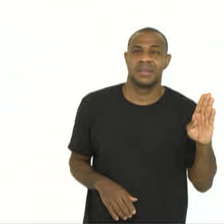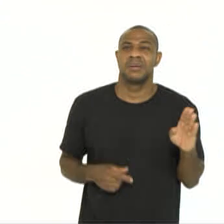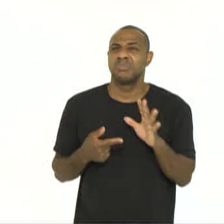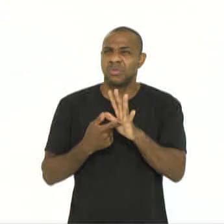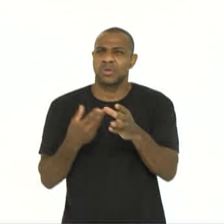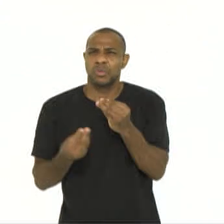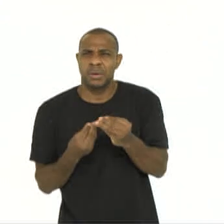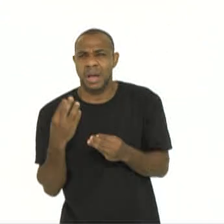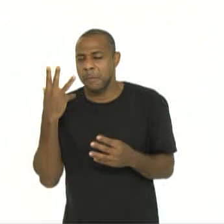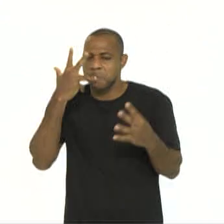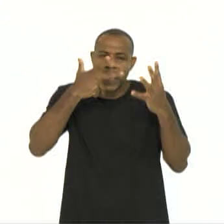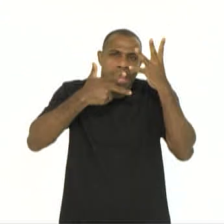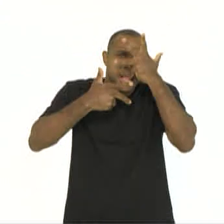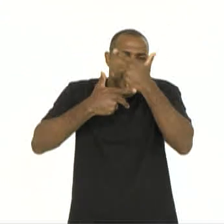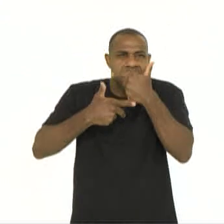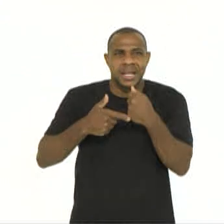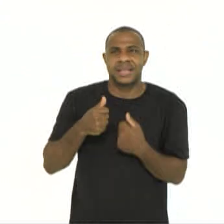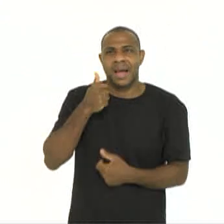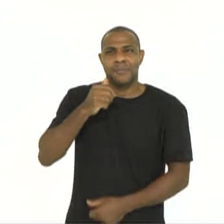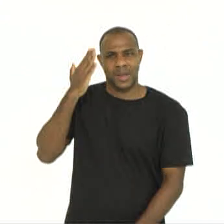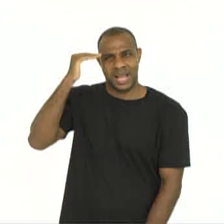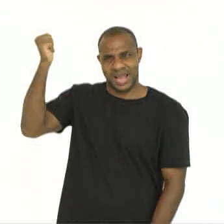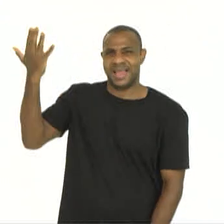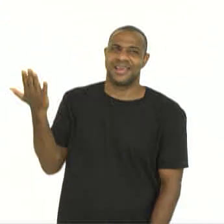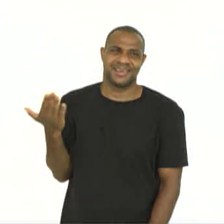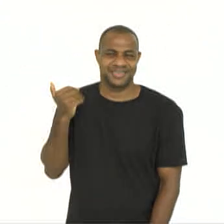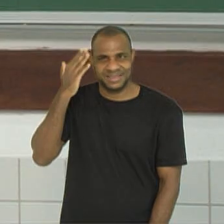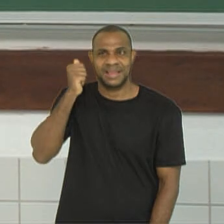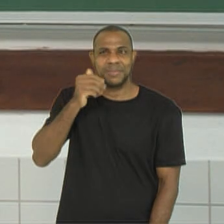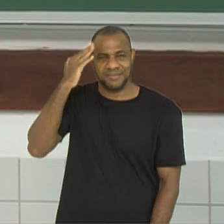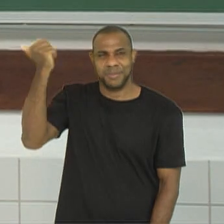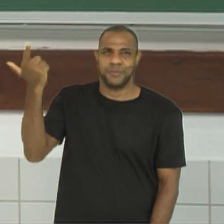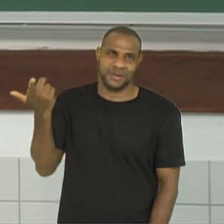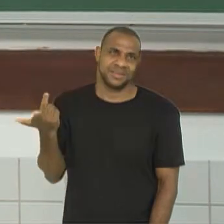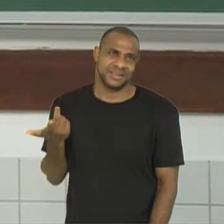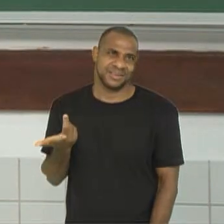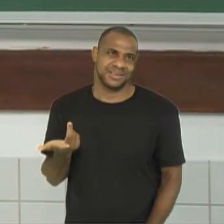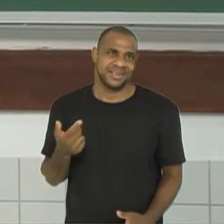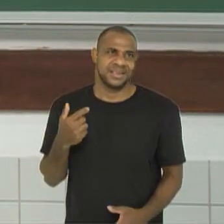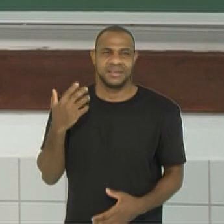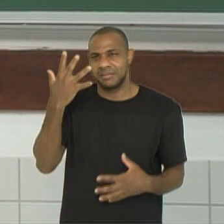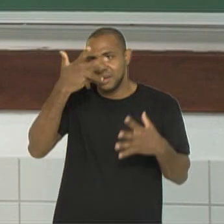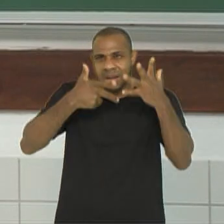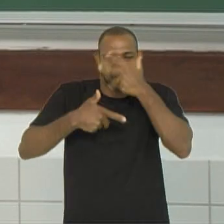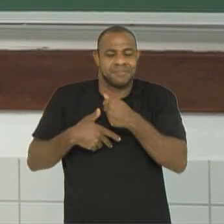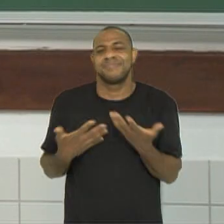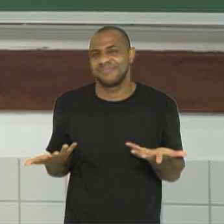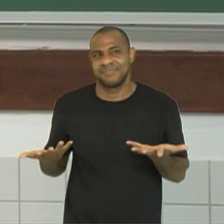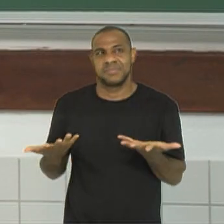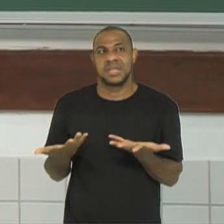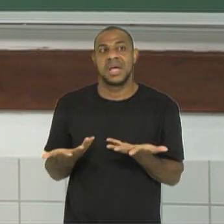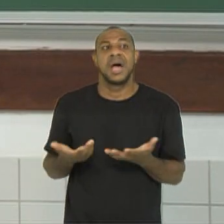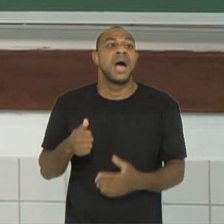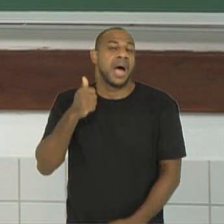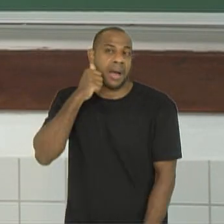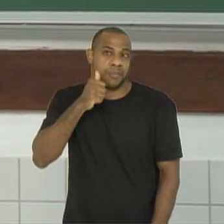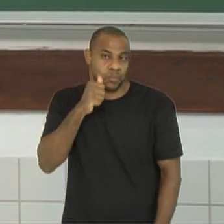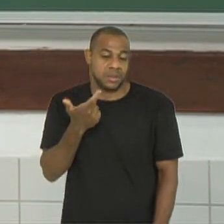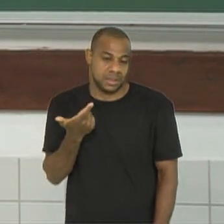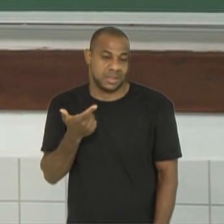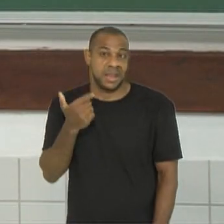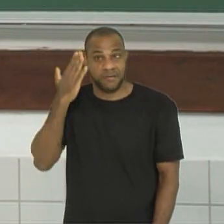de Marilyn Monroe não muda, mesmo alterando, também não era esse o sentido. Marilyn Monroe era realmente reconhecida e tudo pela sua